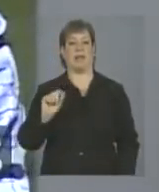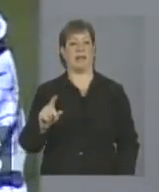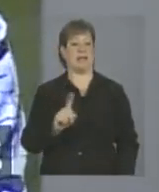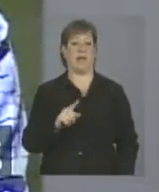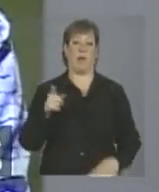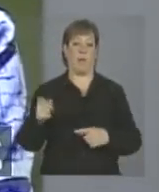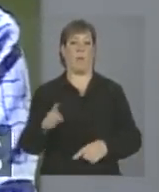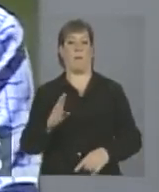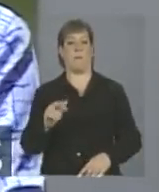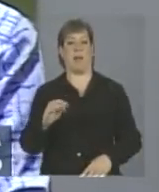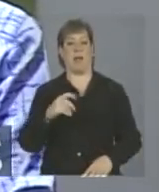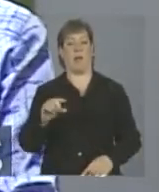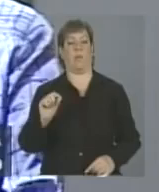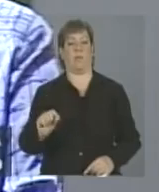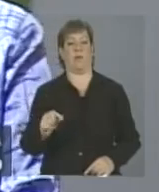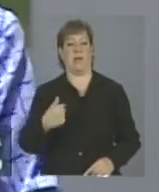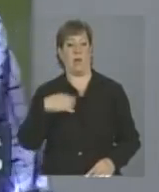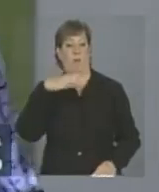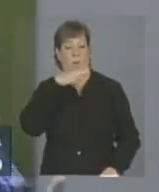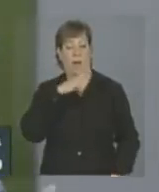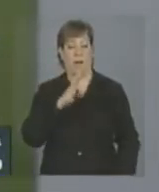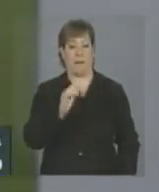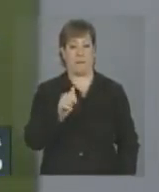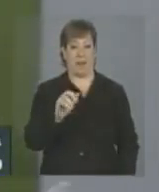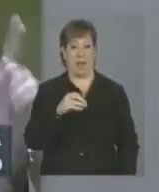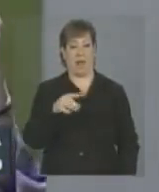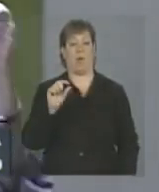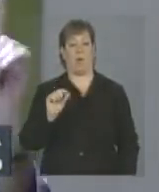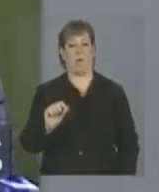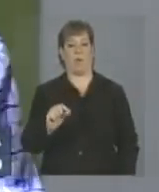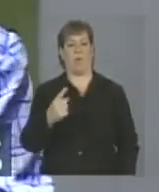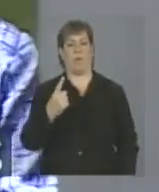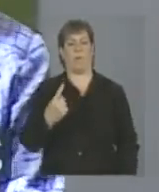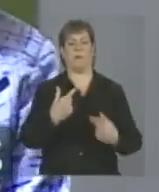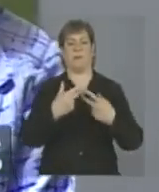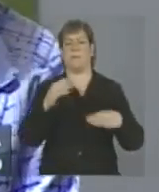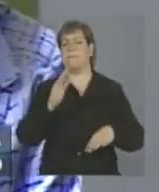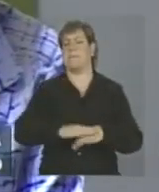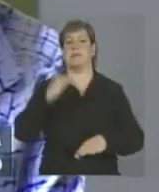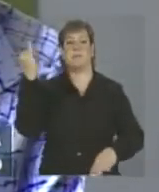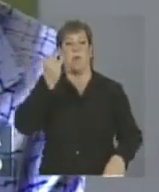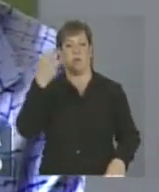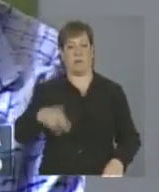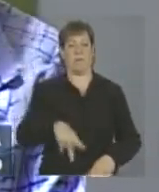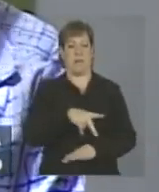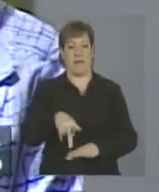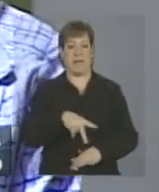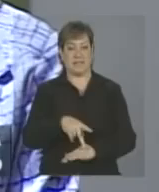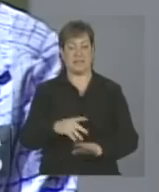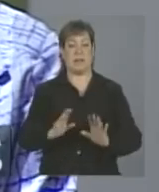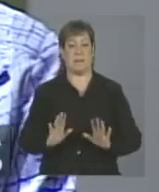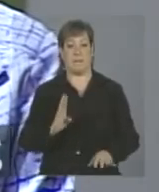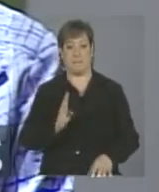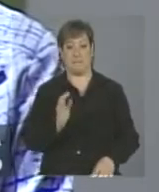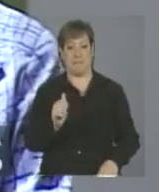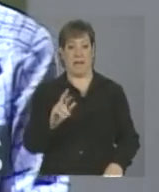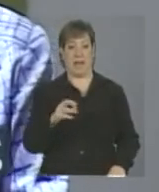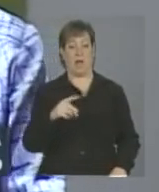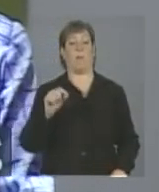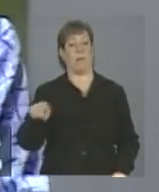Barão. Eu acho o Barão uma das personagens mais importantes desse país, porque o Barão